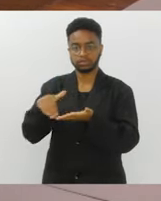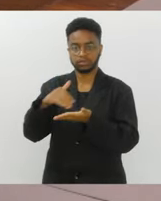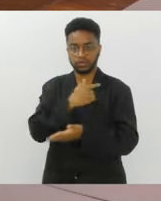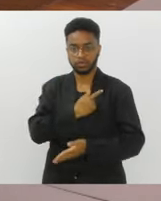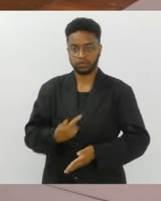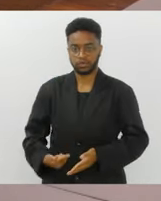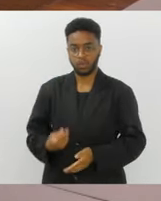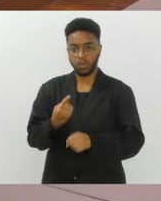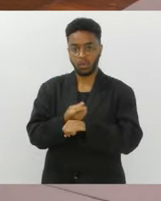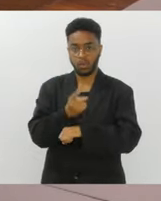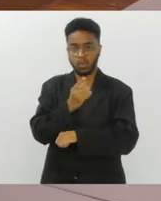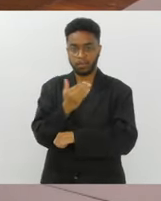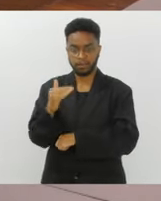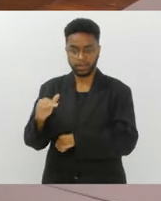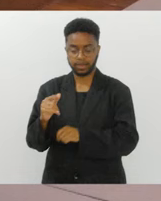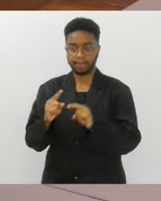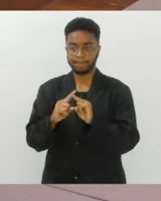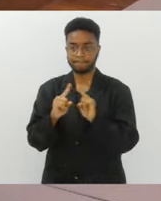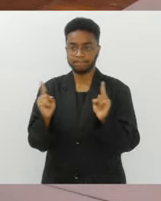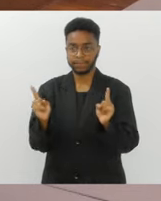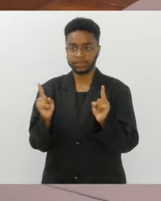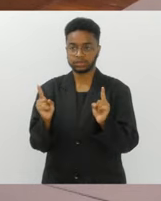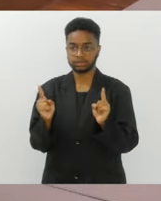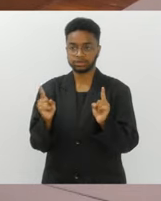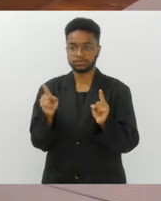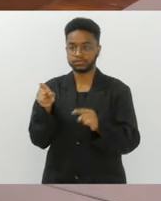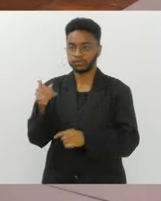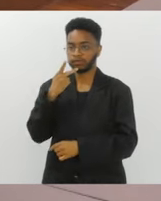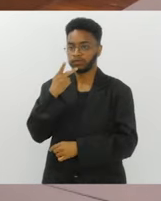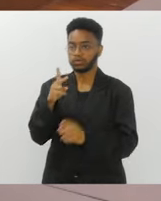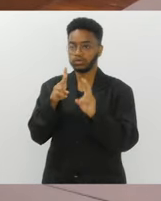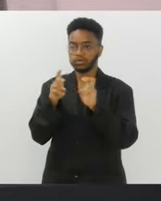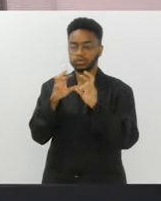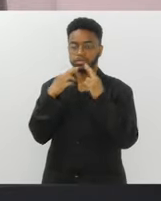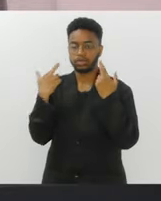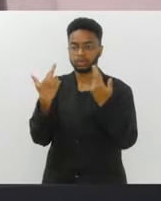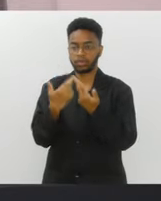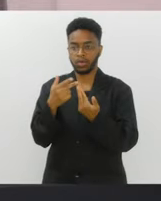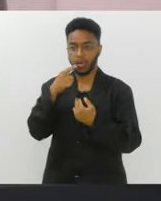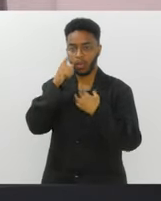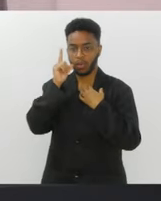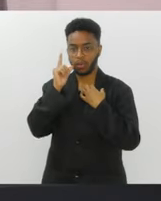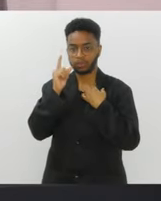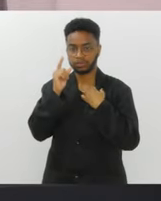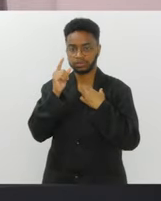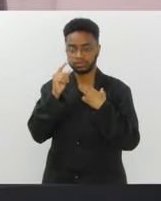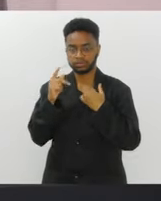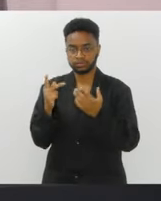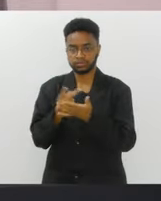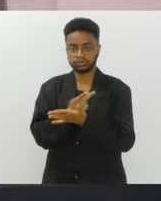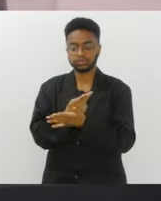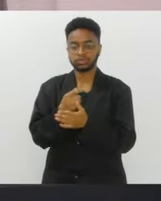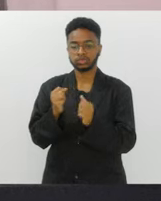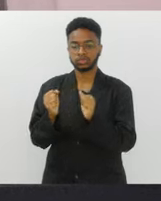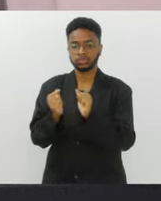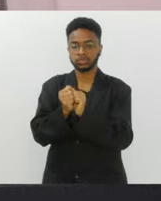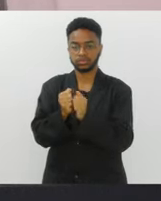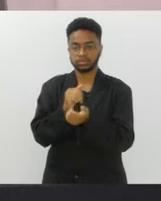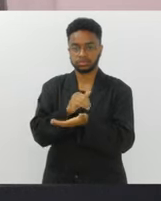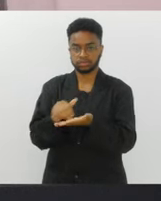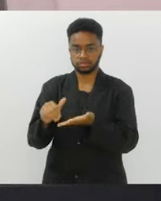1:30, mas você falou sobre a audiência que você teve ontem, né, com o secretário de Transporte.